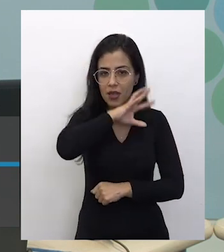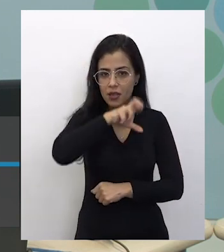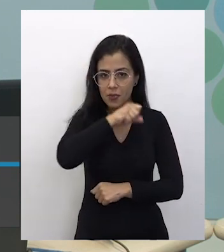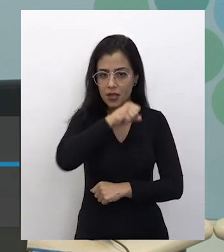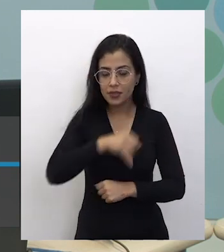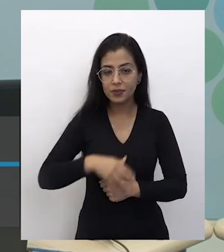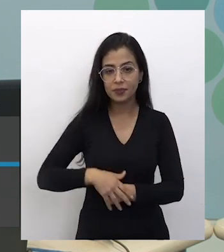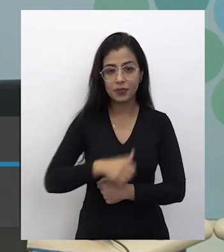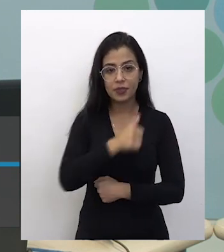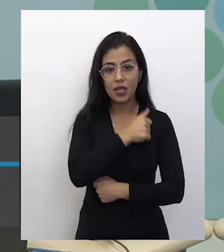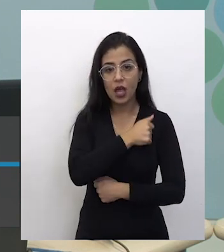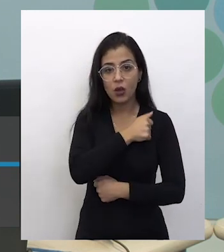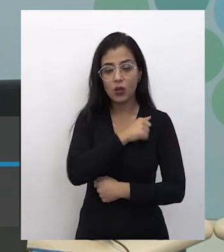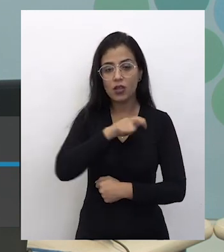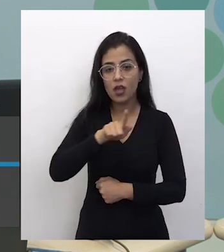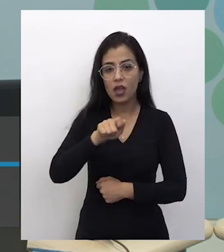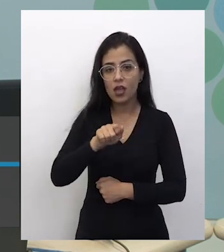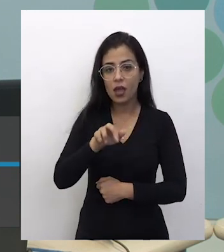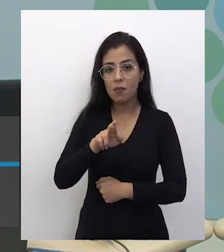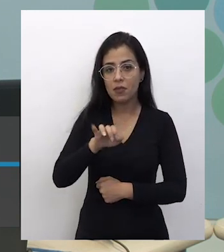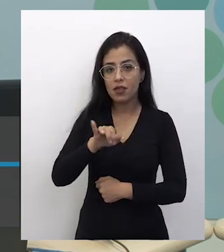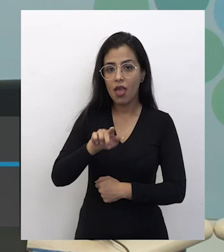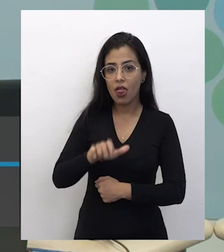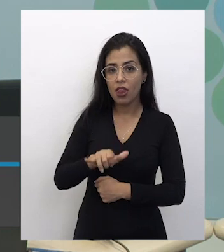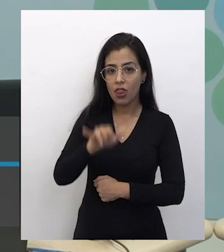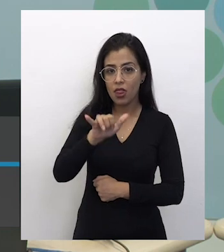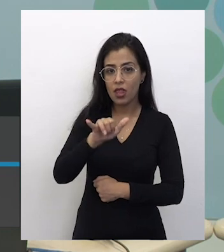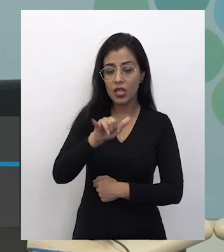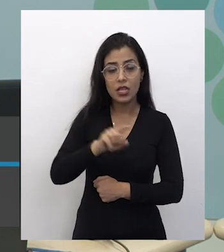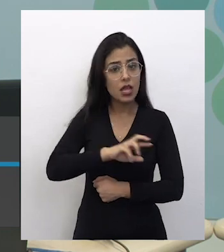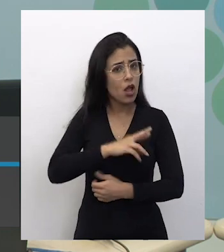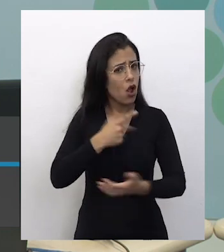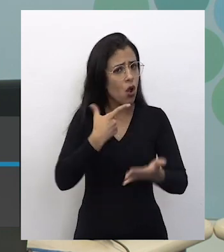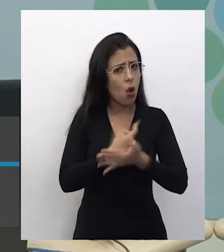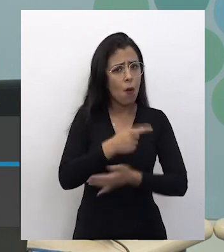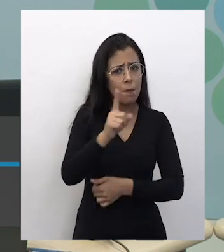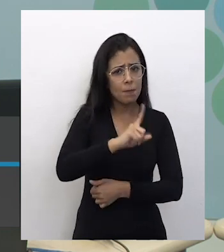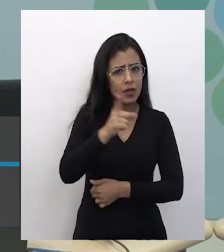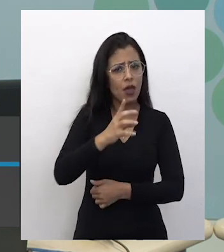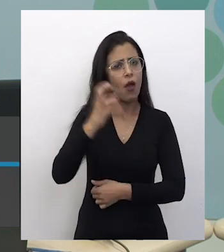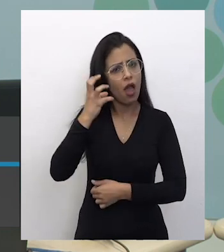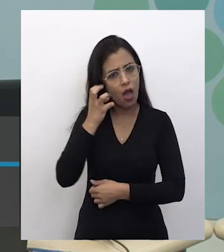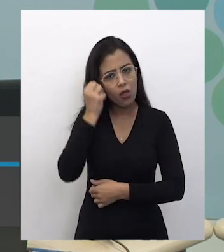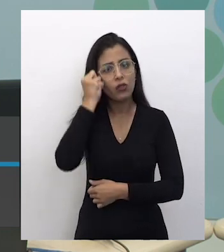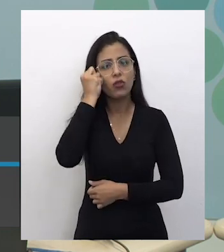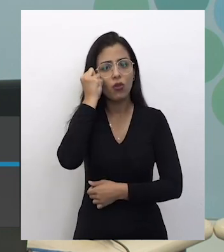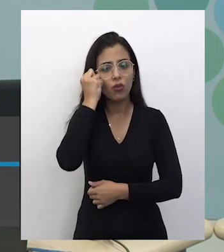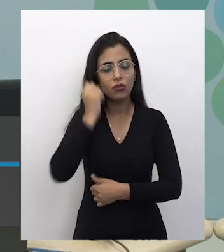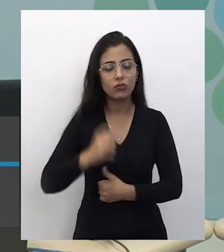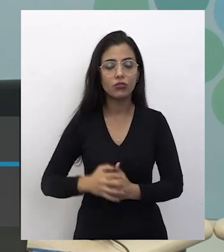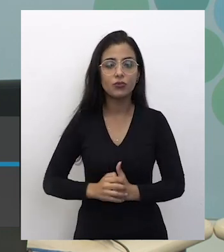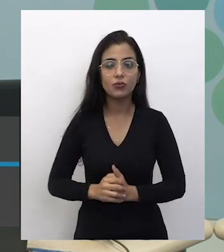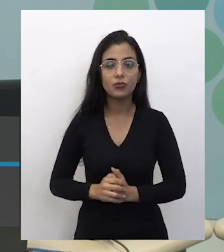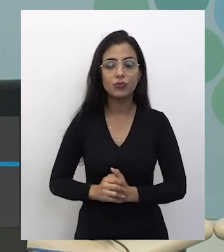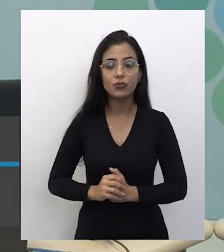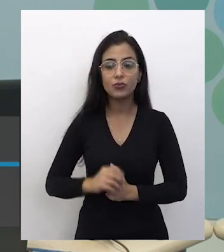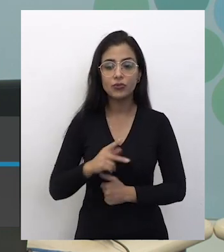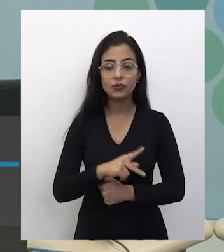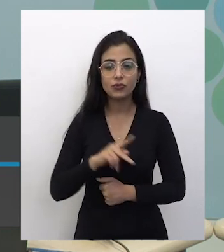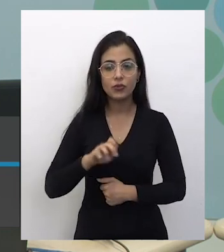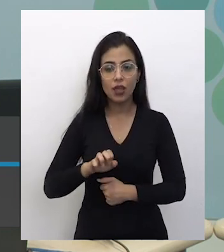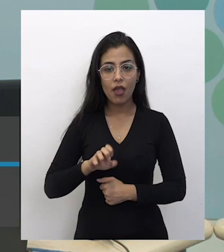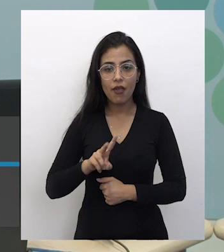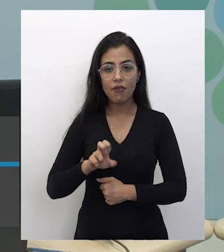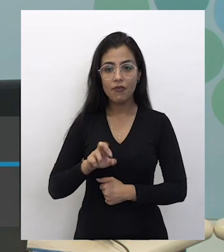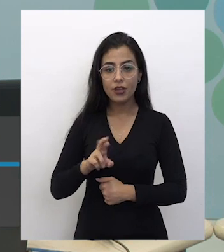adote já o seu amiguinho, não compre, adote, da aluna Caroline, da Pro Simone. O aluno Ederson,